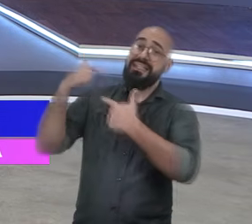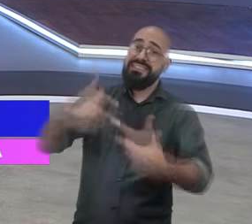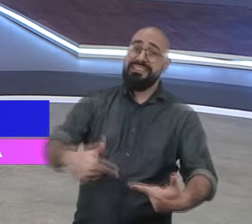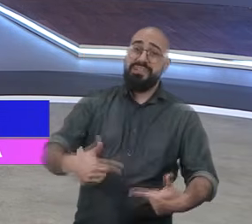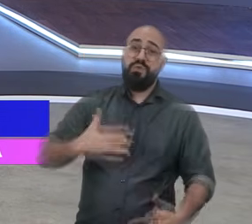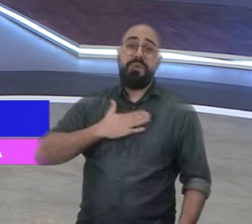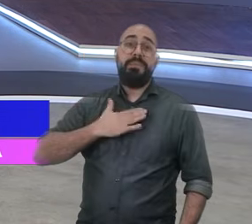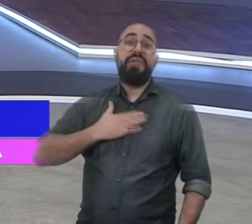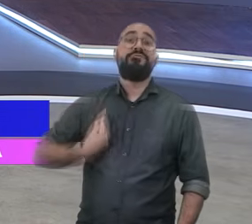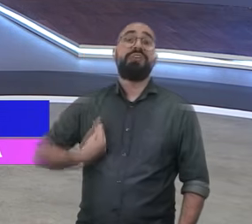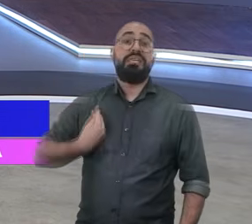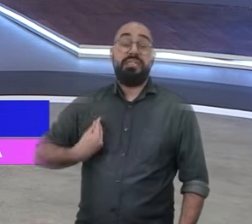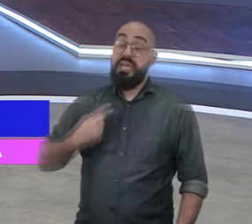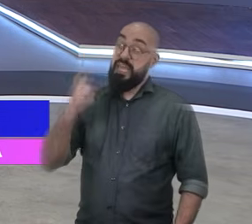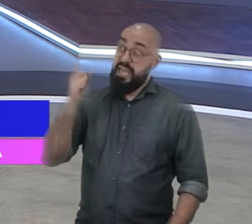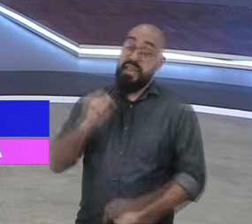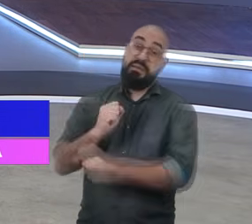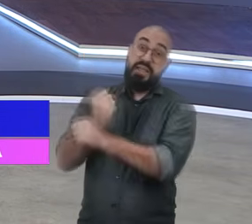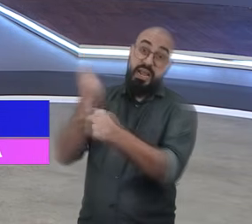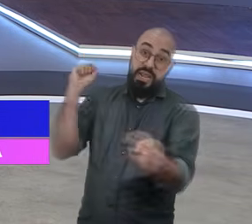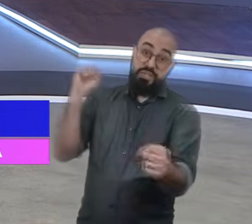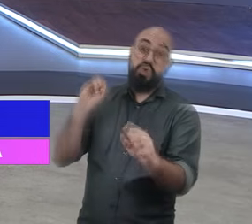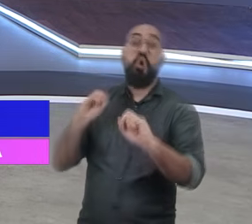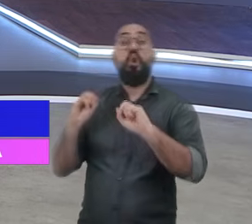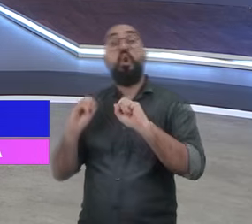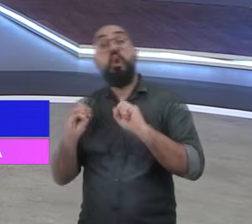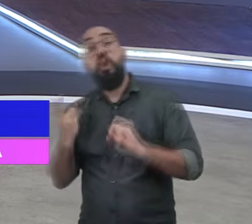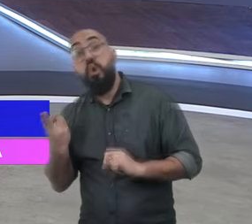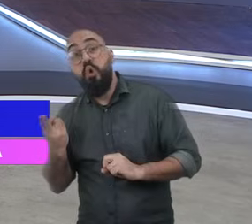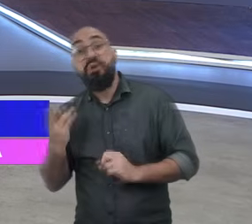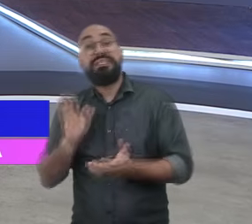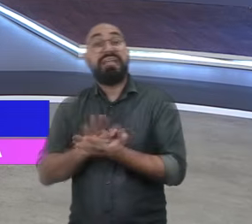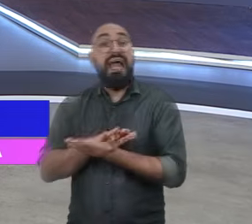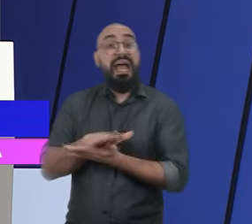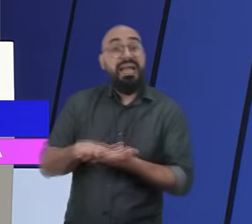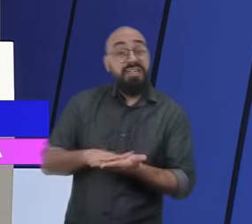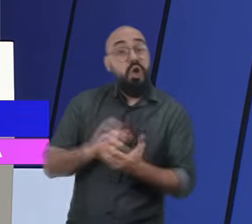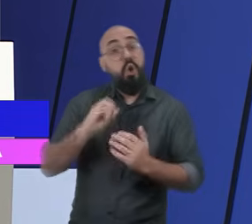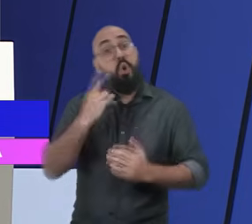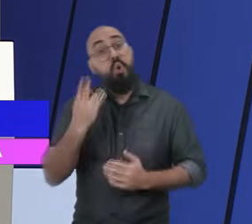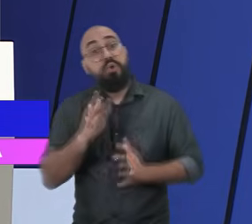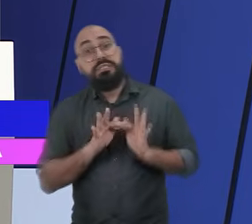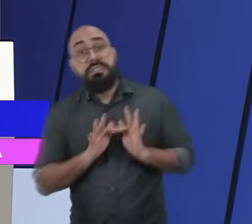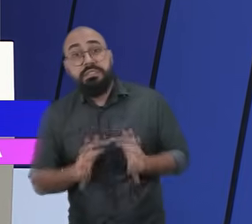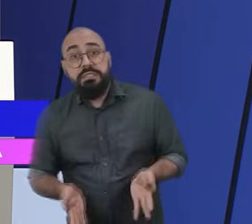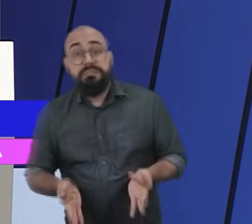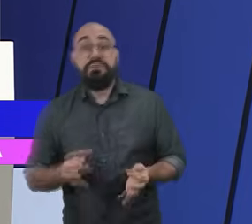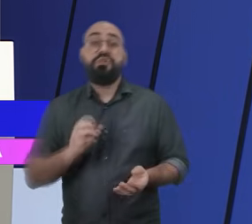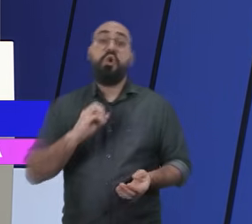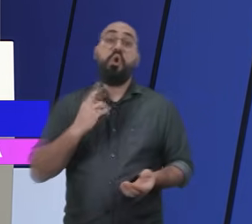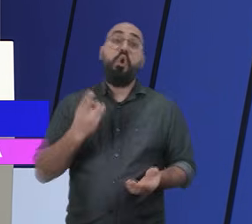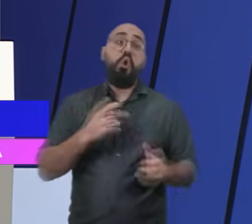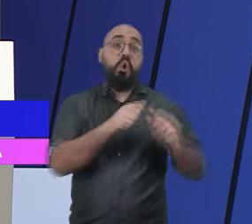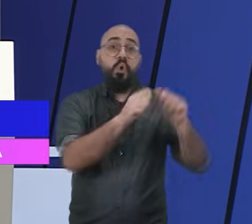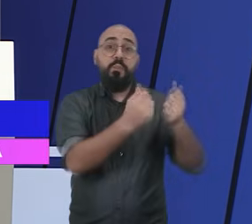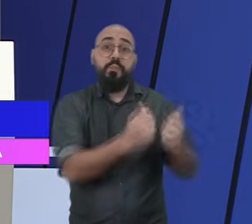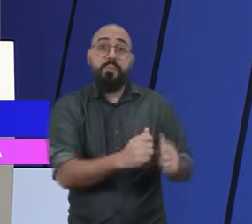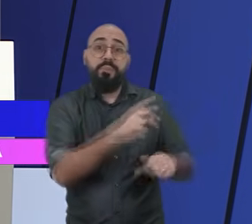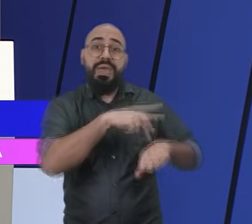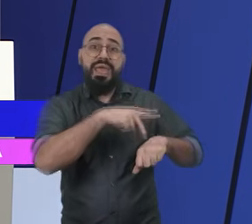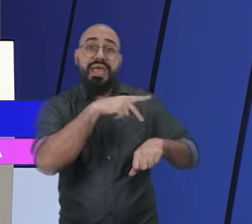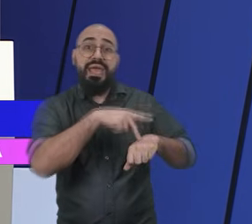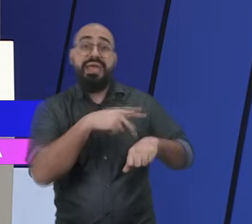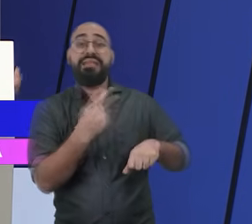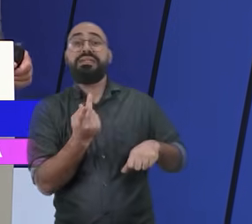grande ou Deus pode ser pequeno, depende de você. Na nossa vida, ou Deus ocupa o primeiro